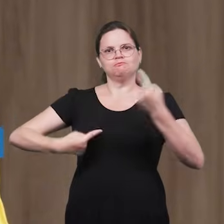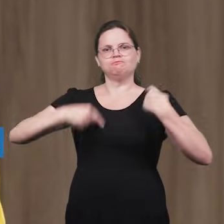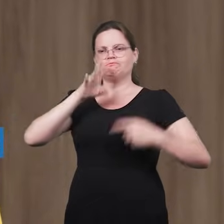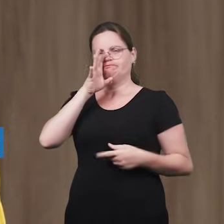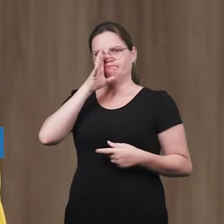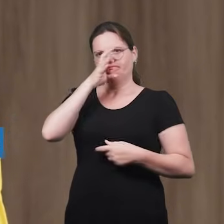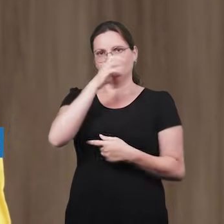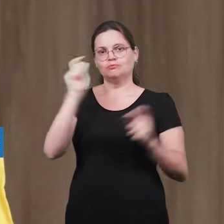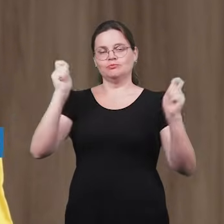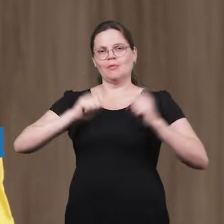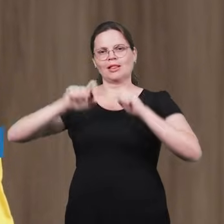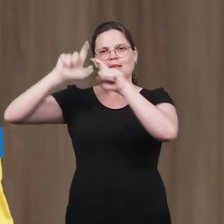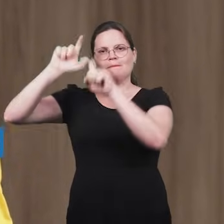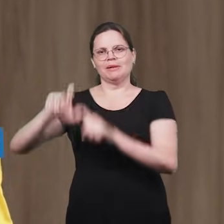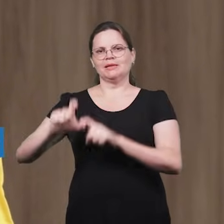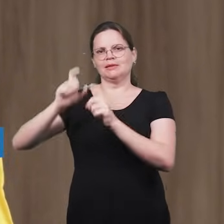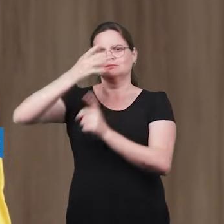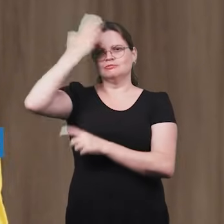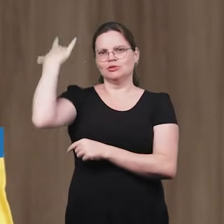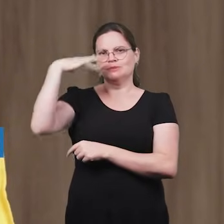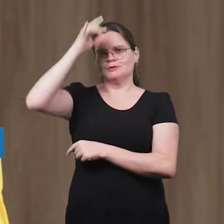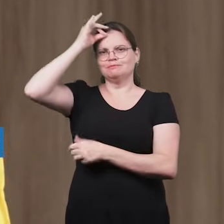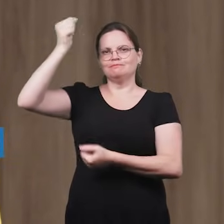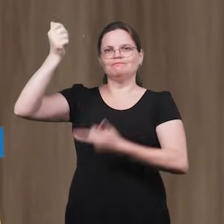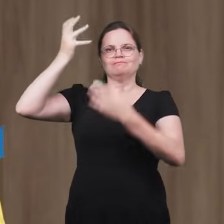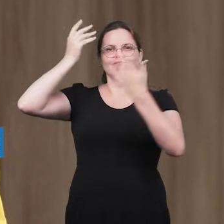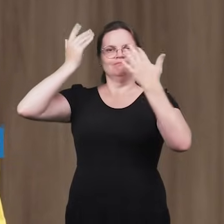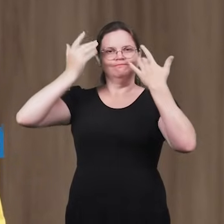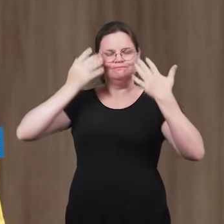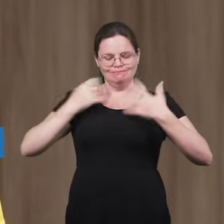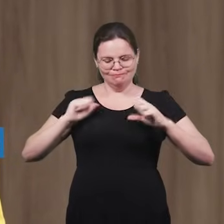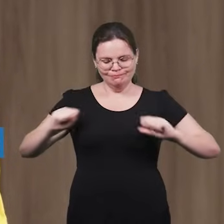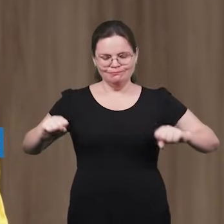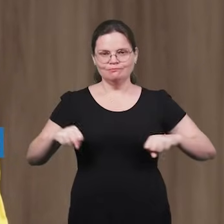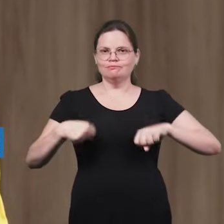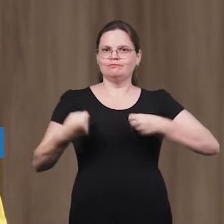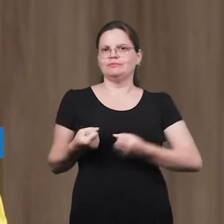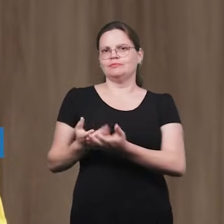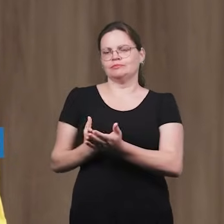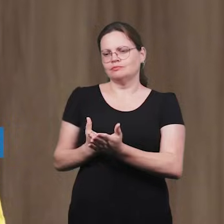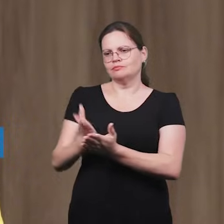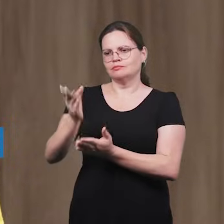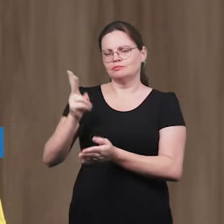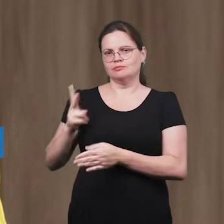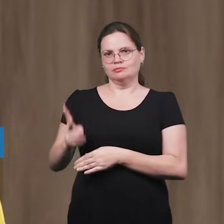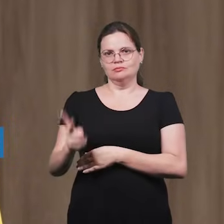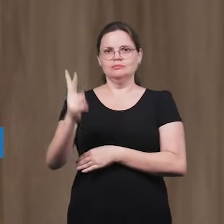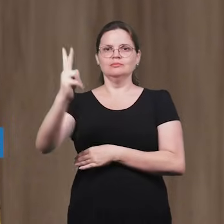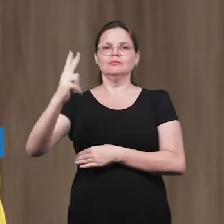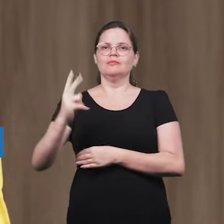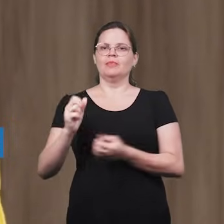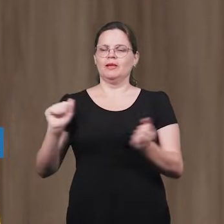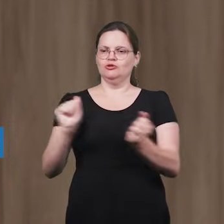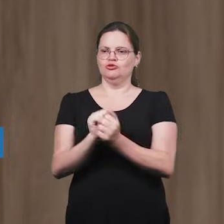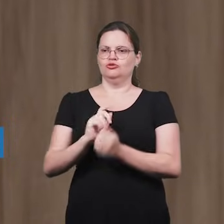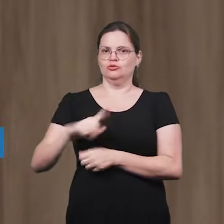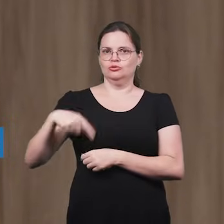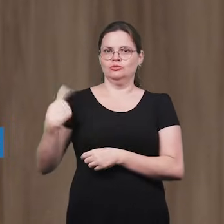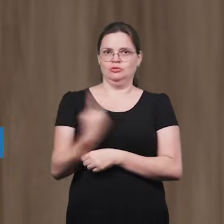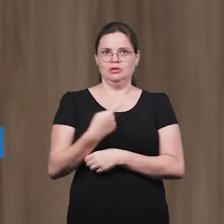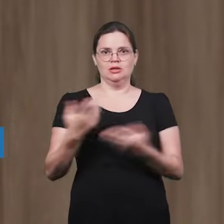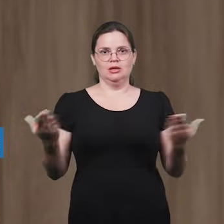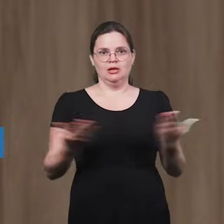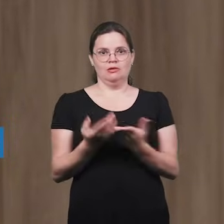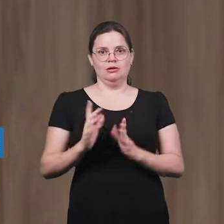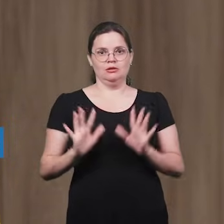depender totalmente do Espírito Santo. E Ele nos fortaleceu, nos sustentou lutou até aqui e no encerrar de mais